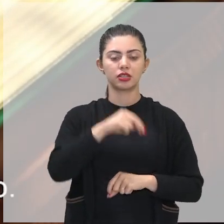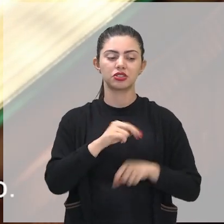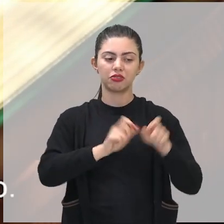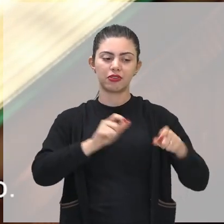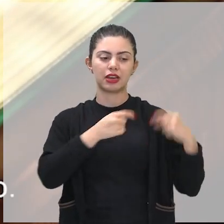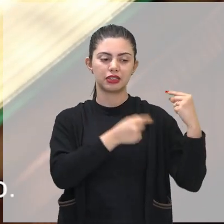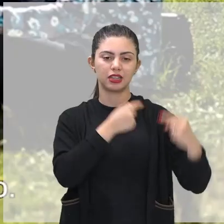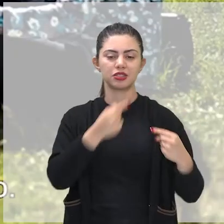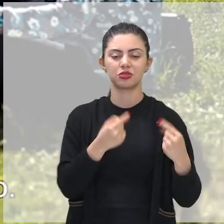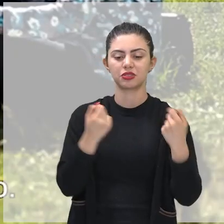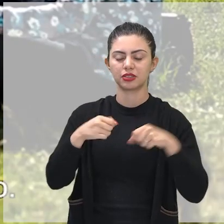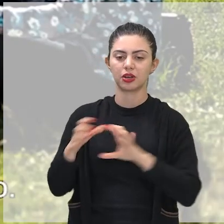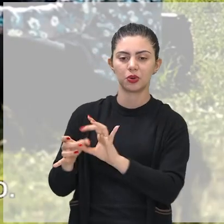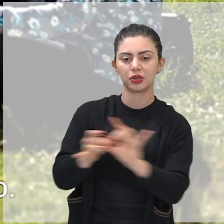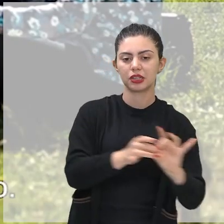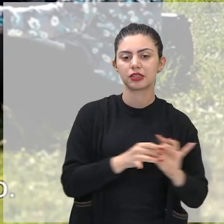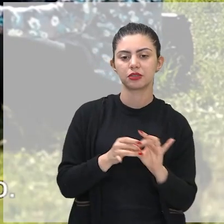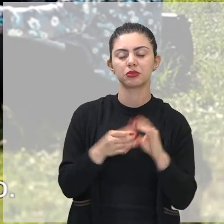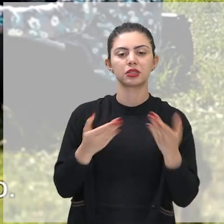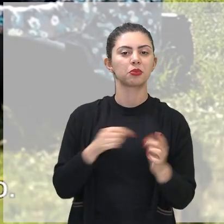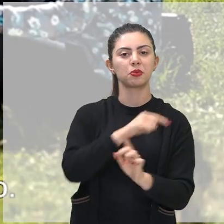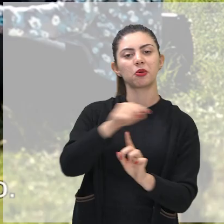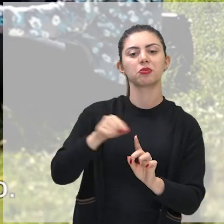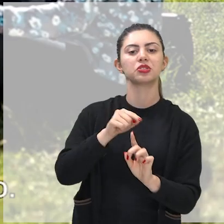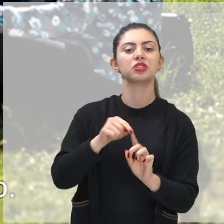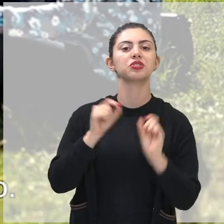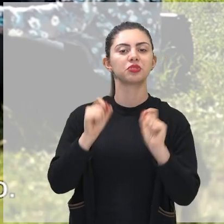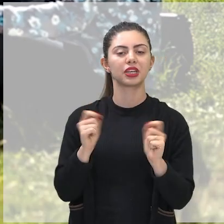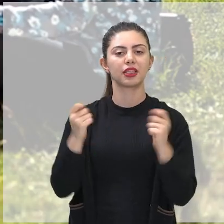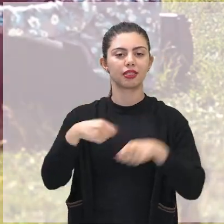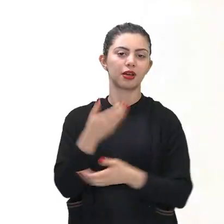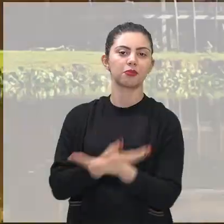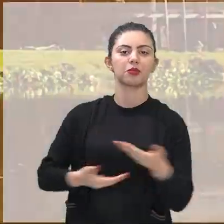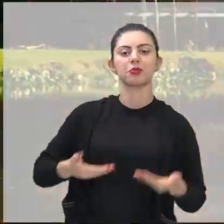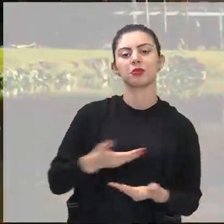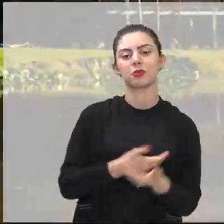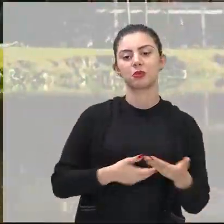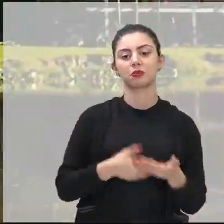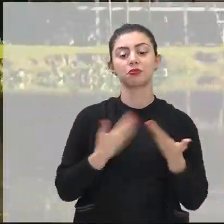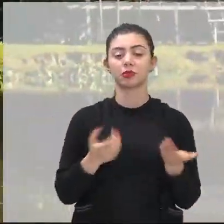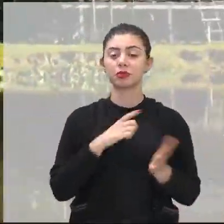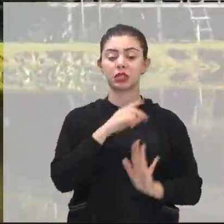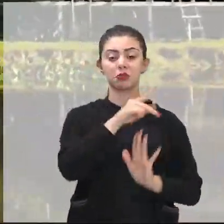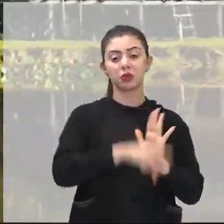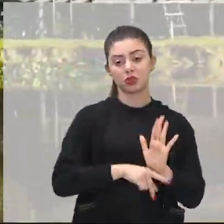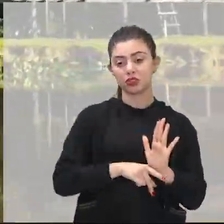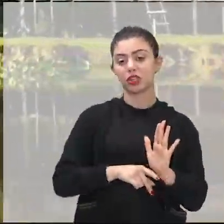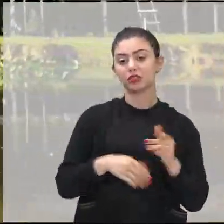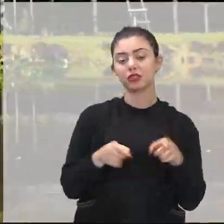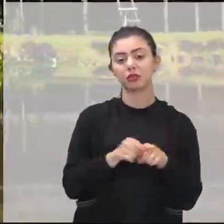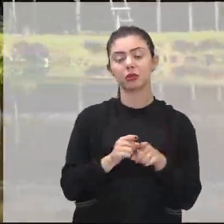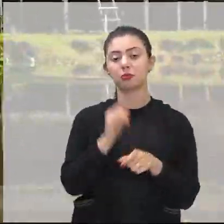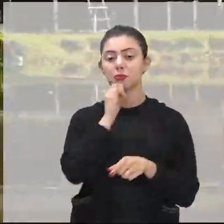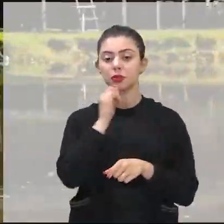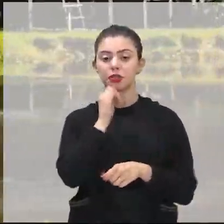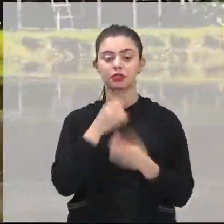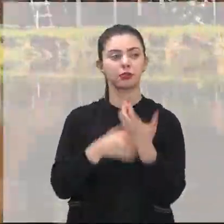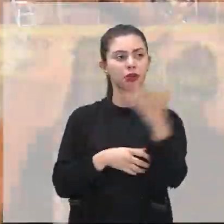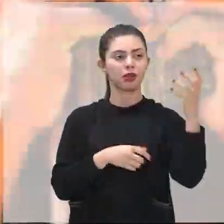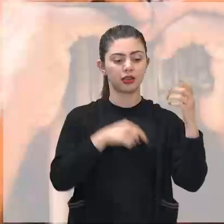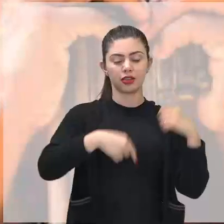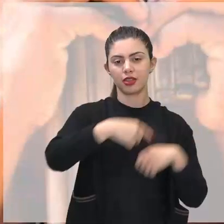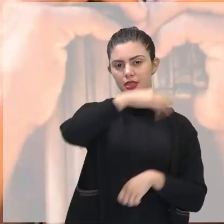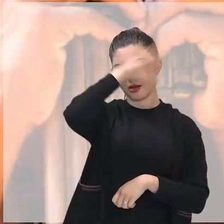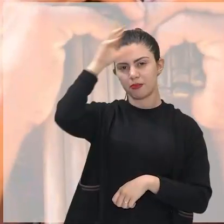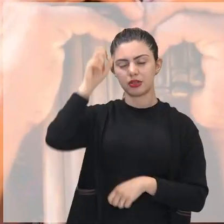religiões e tradições, sempre com o foco na paz e cooperação. Projetos de destaque incluem a prevenção da